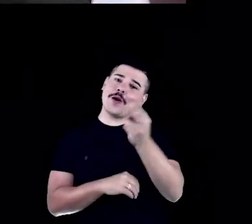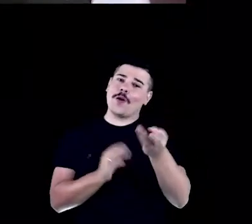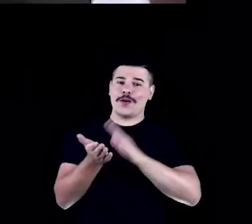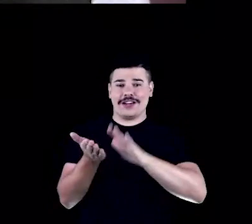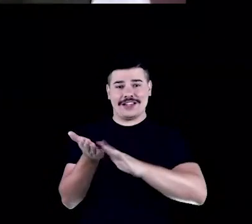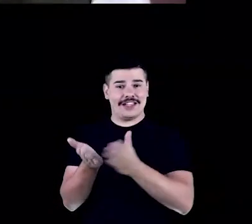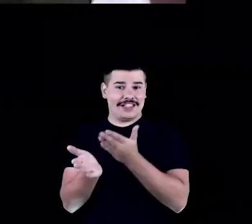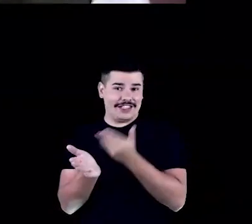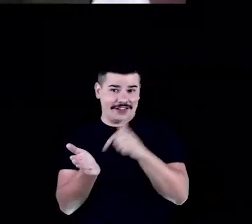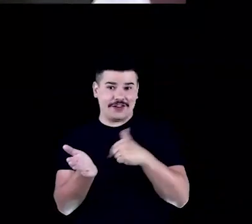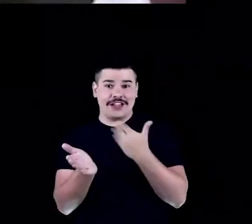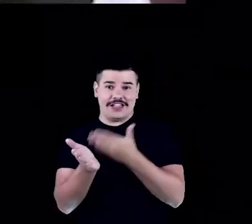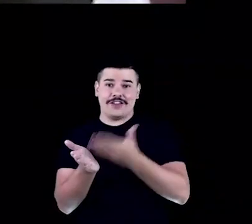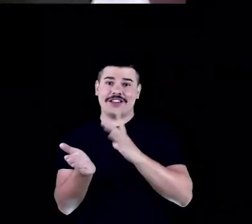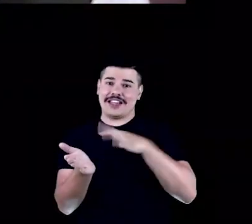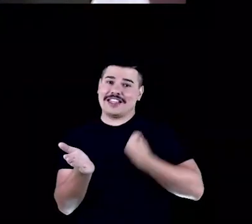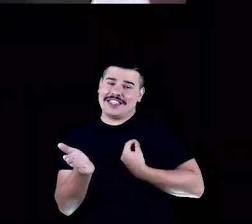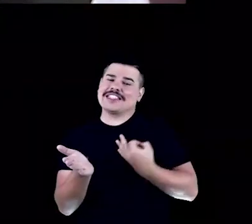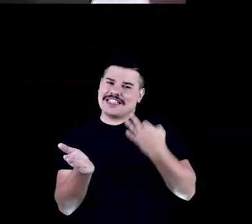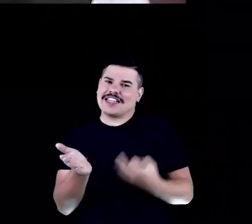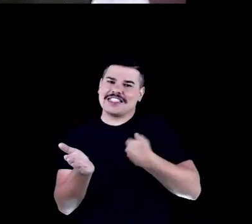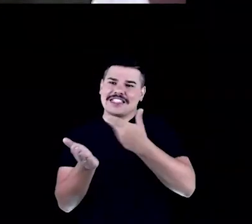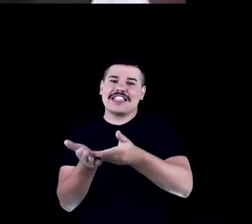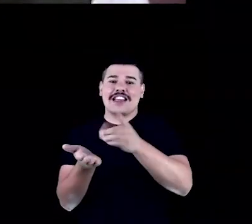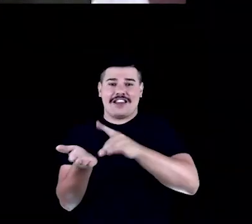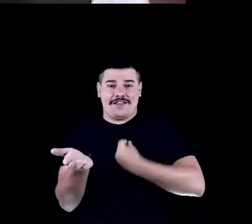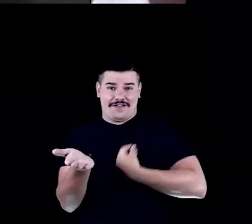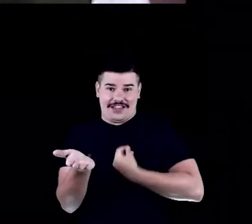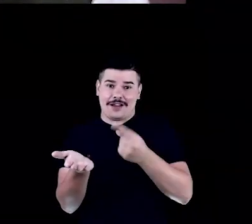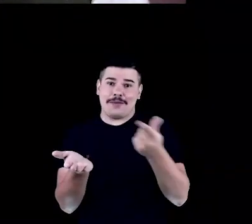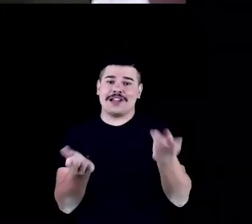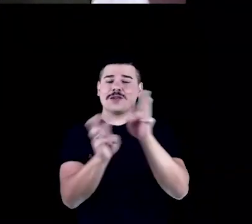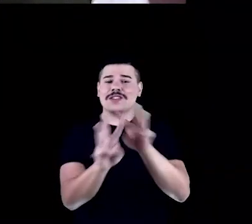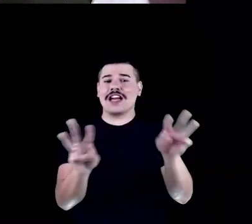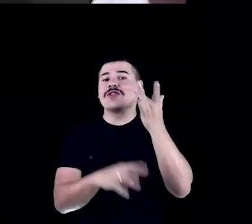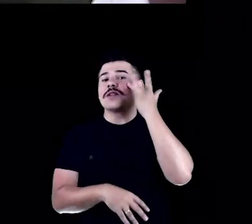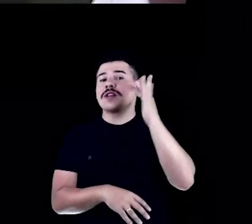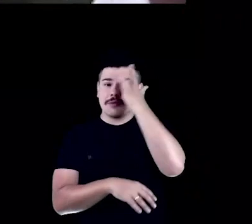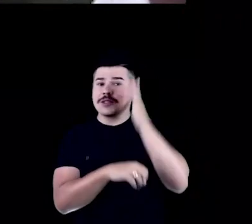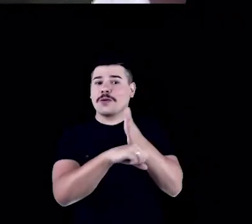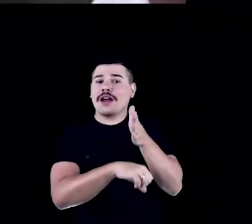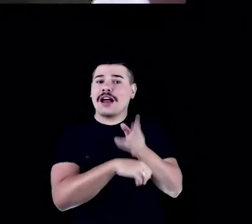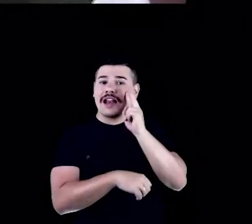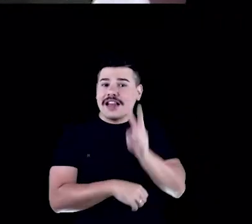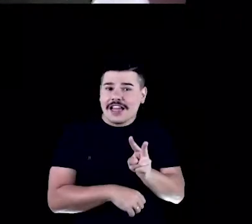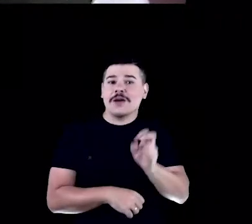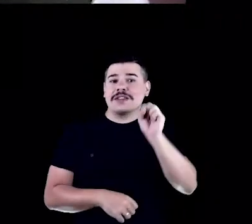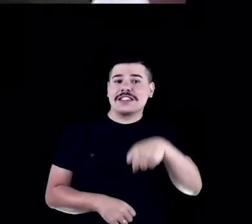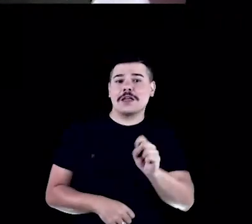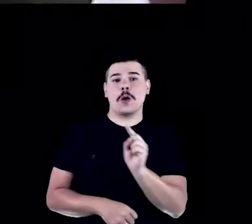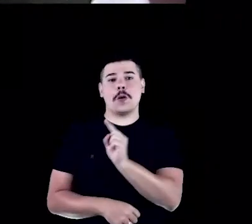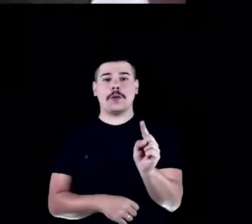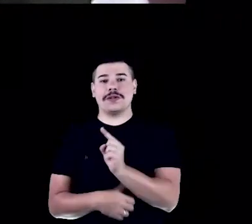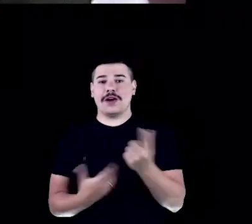no livro. No livro, pelo menos, você tem certeza que o livro existiu, assim, né? Mas no site é aquele abandono. Você não sabe nem se leram,